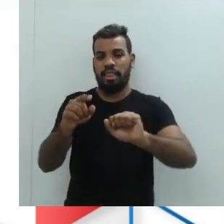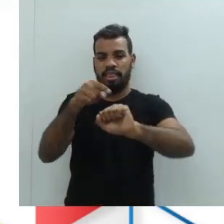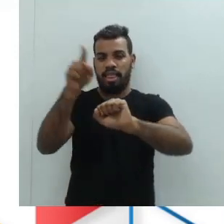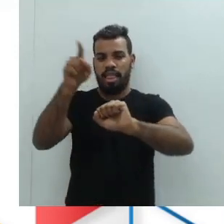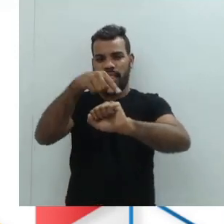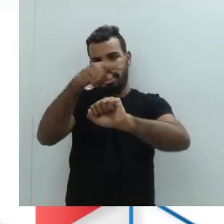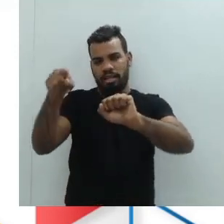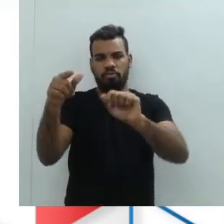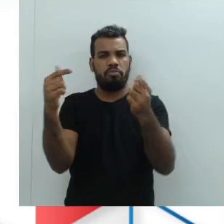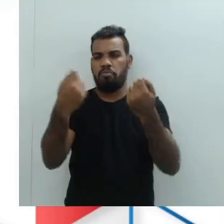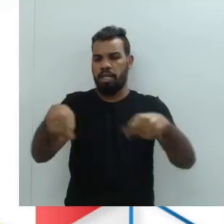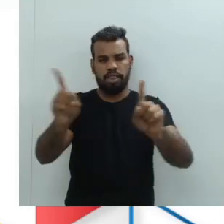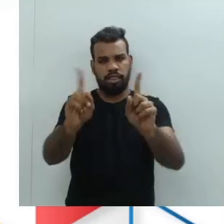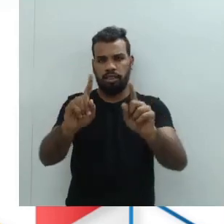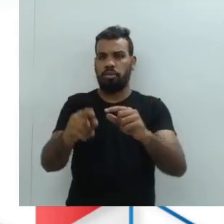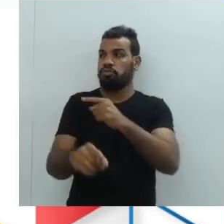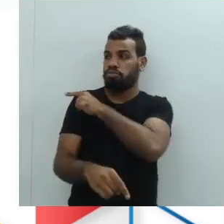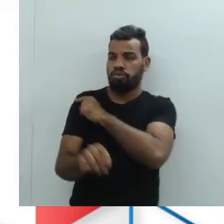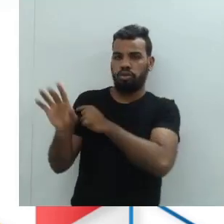fica